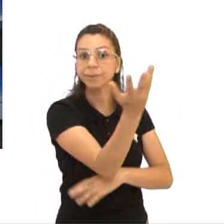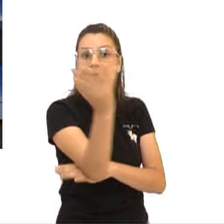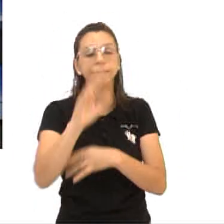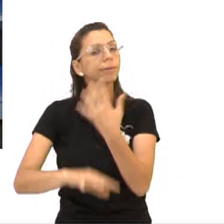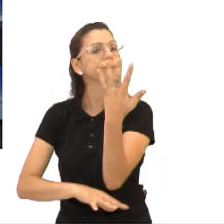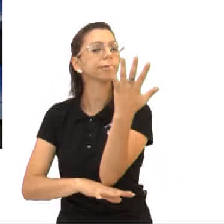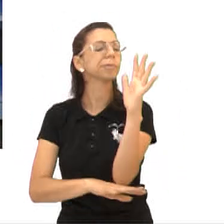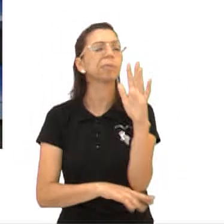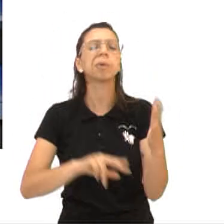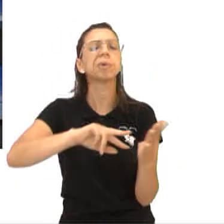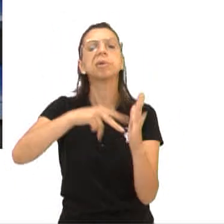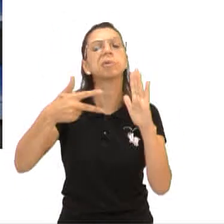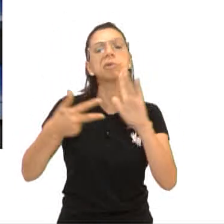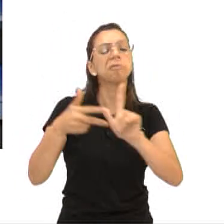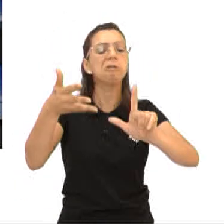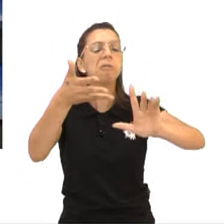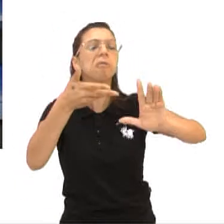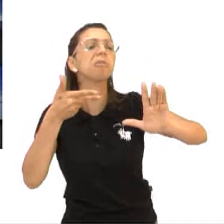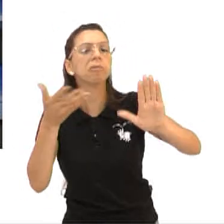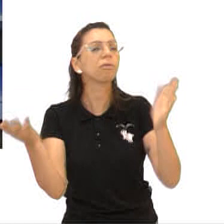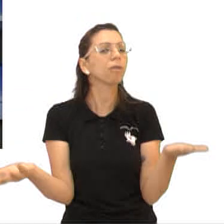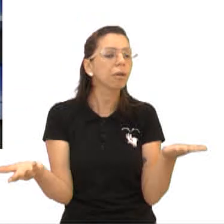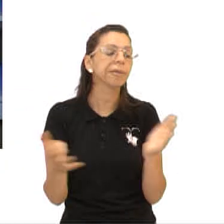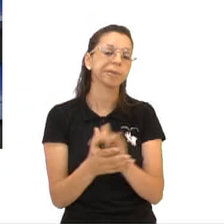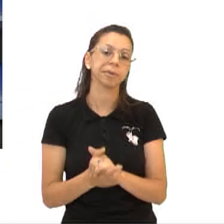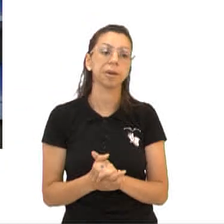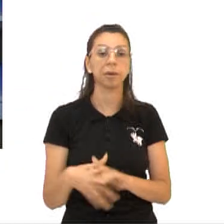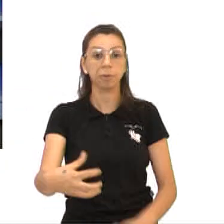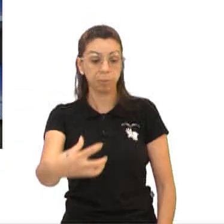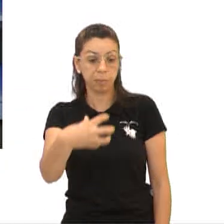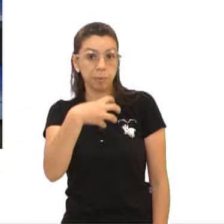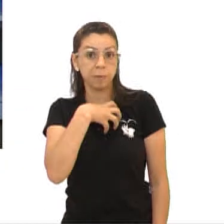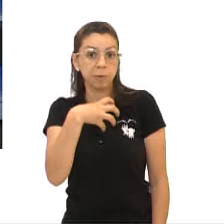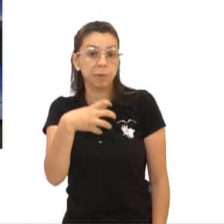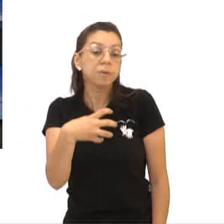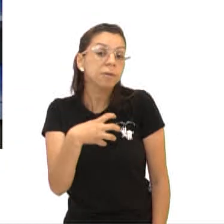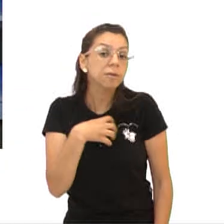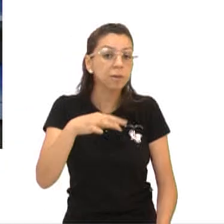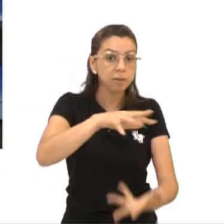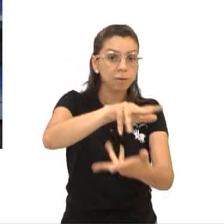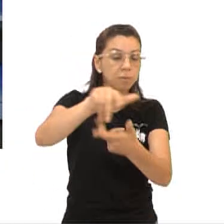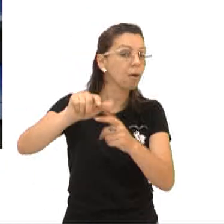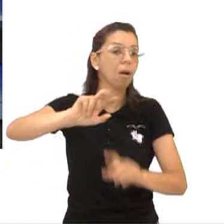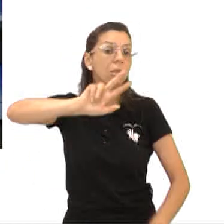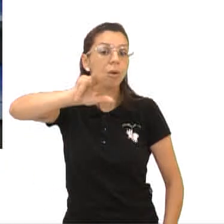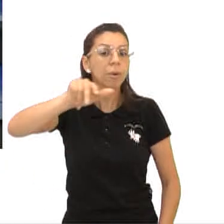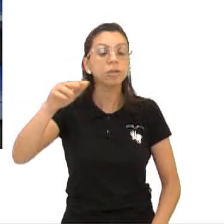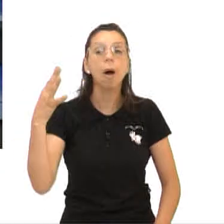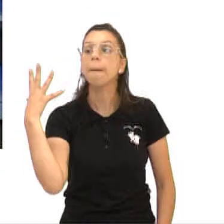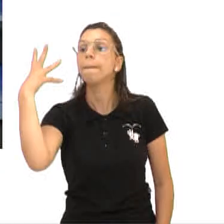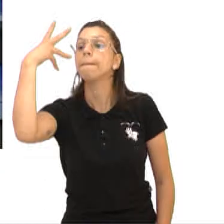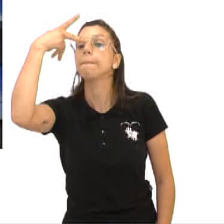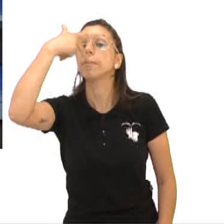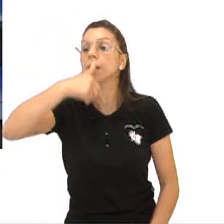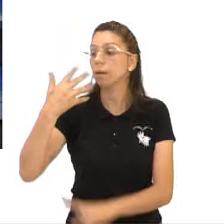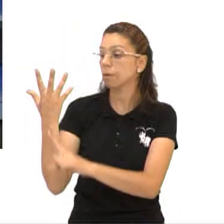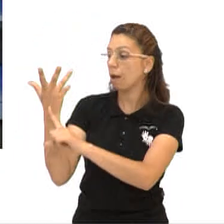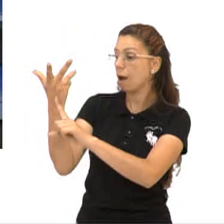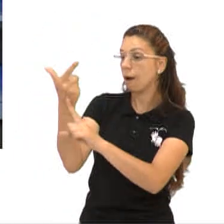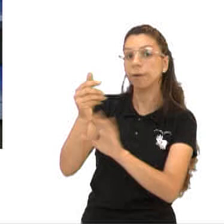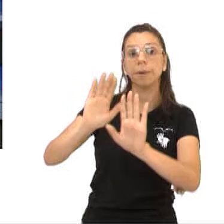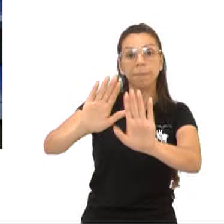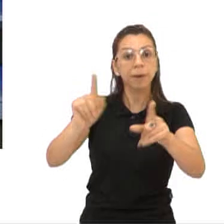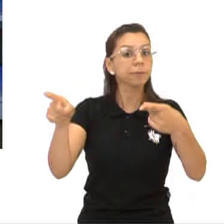ver com estética? A estesia é como eu sinto o mundo. A estética não é só a beleza, só a arte, mas como eu percebo